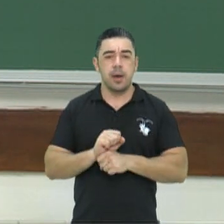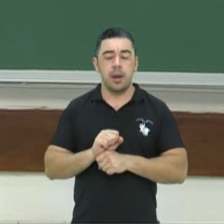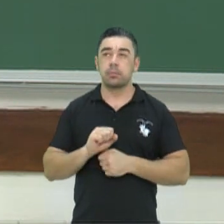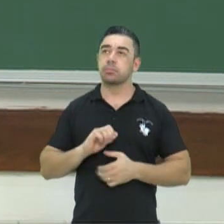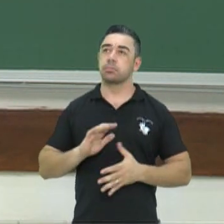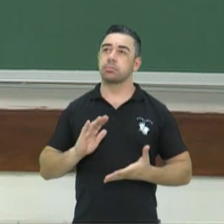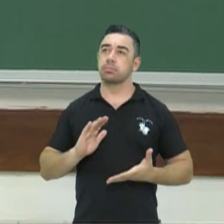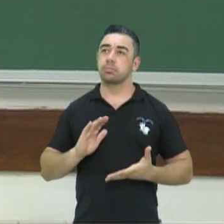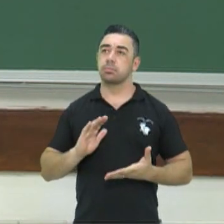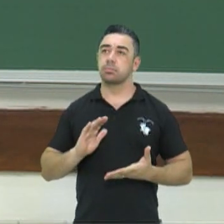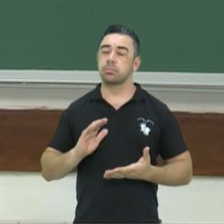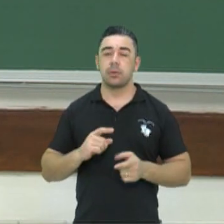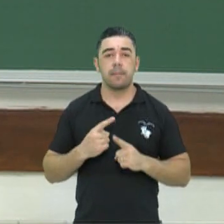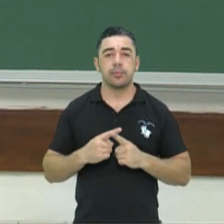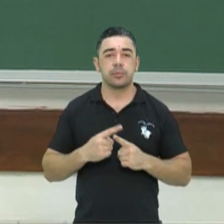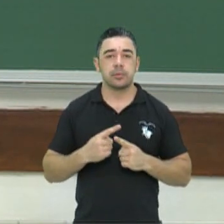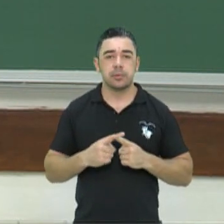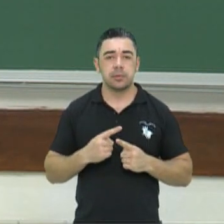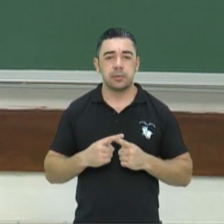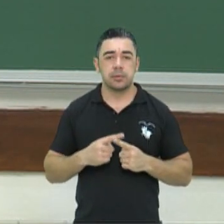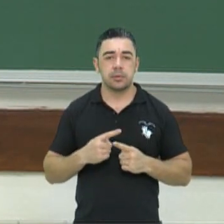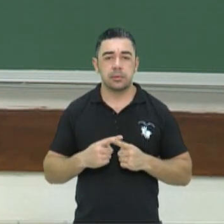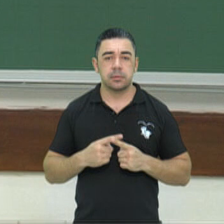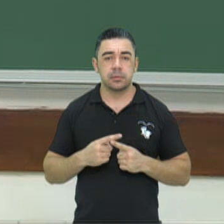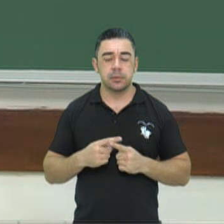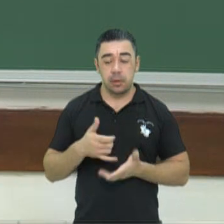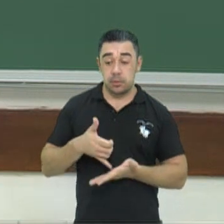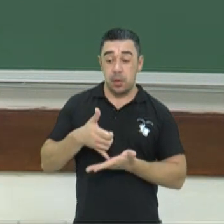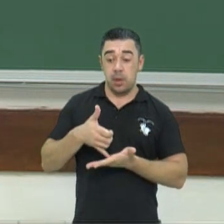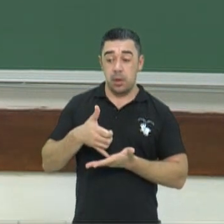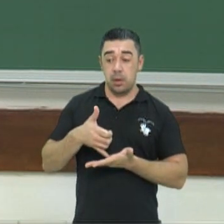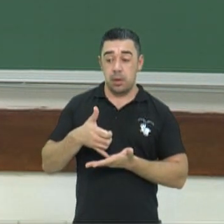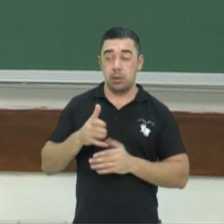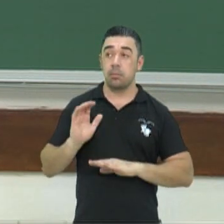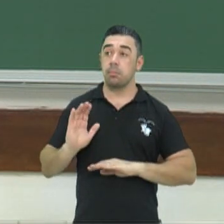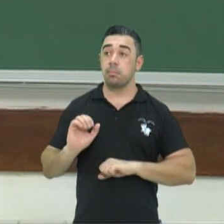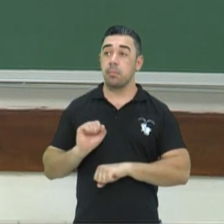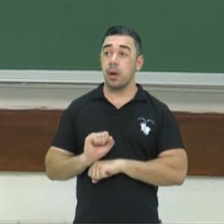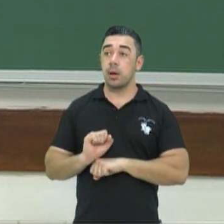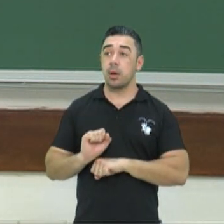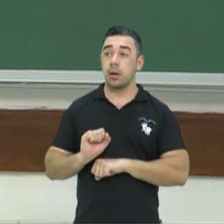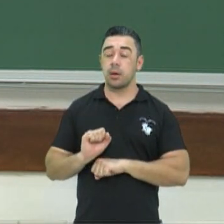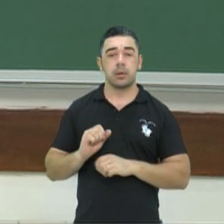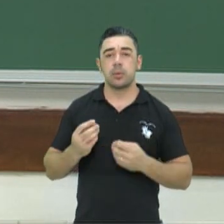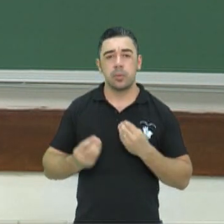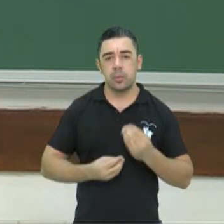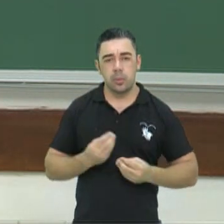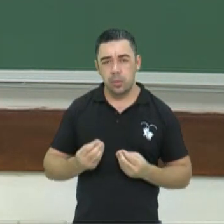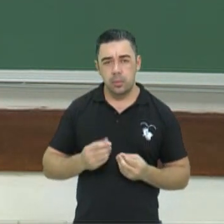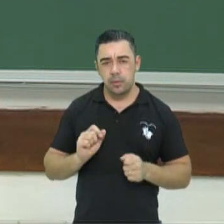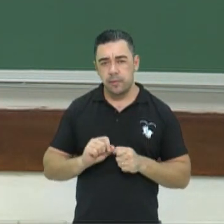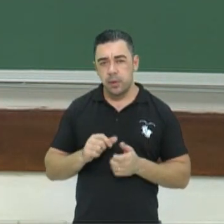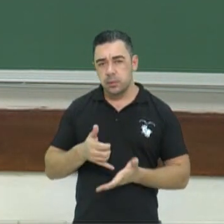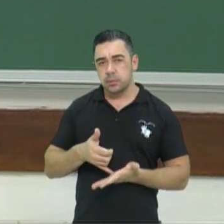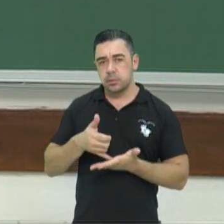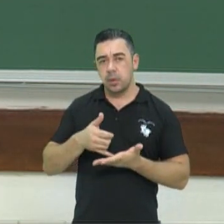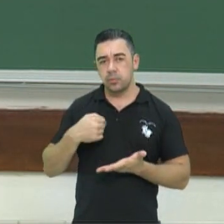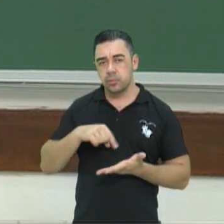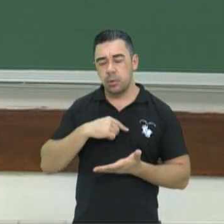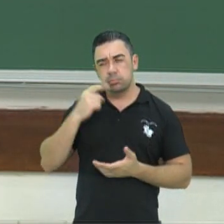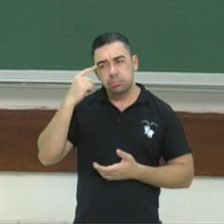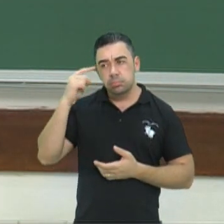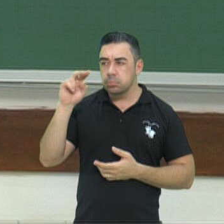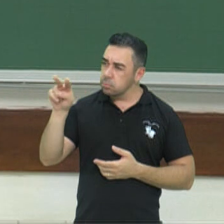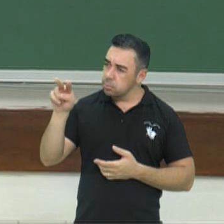né? Porque isso é uma coisa que... será que como que uma estátua faz a gente refletir